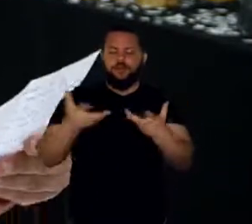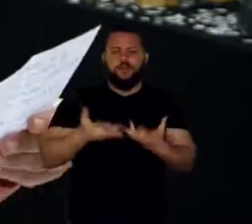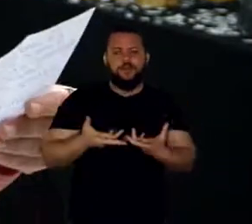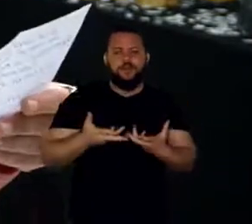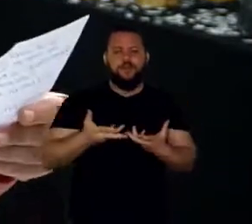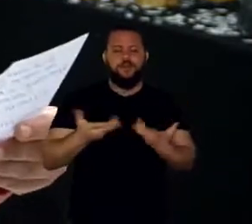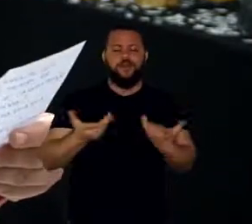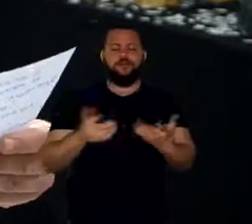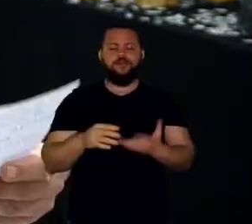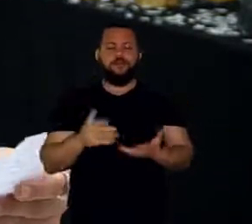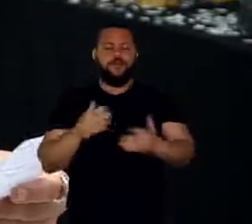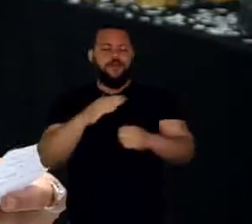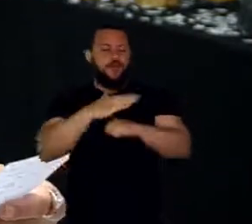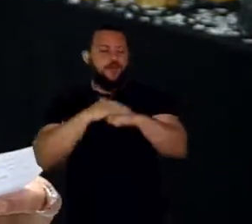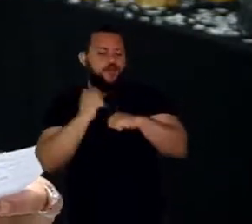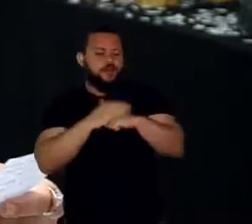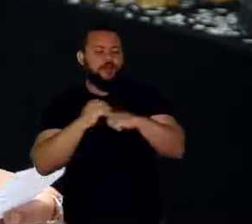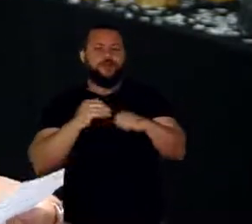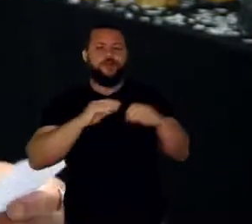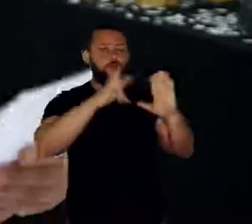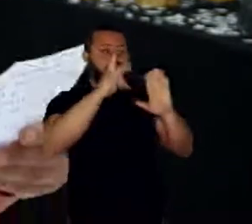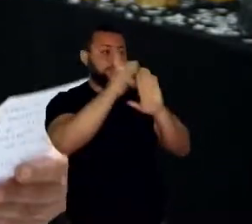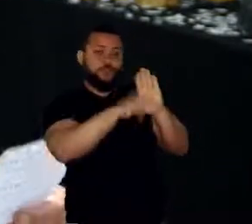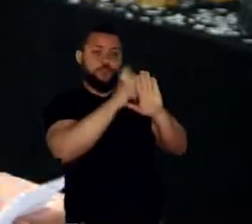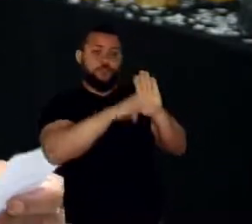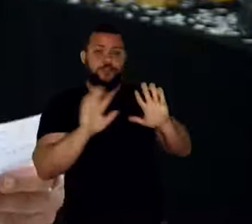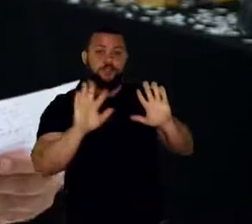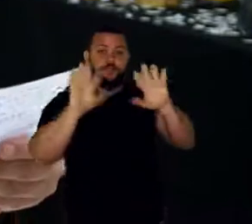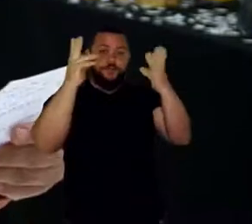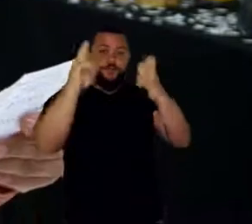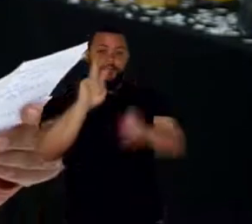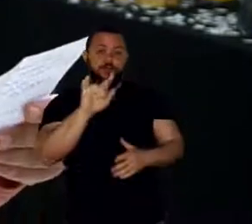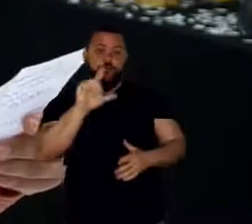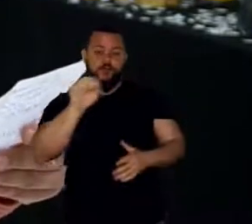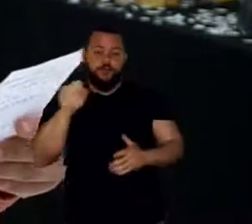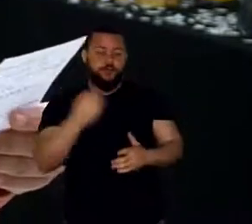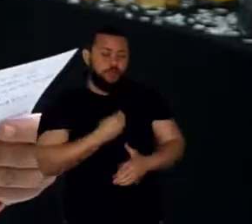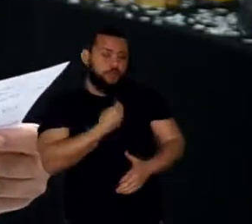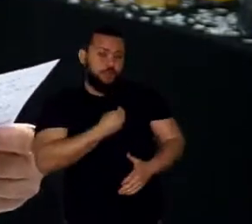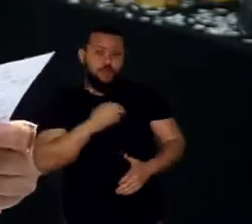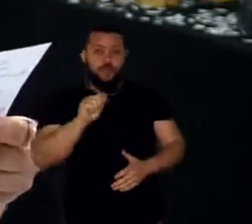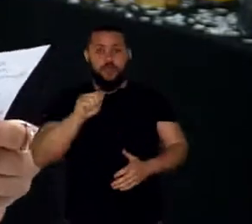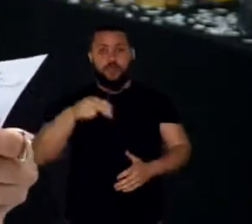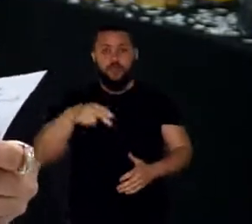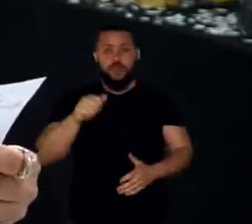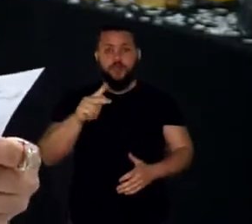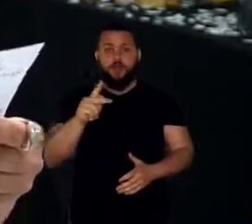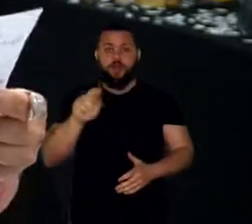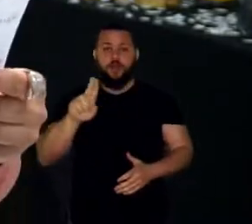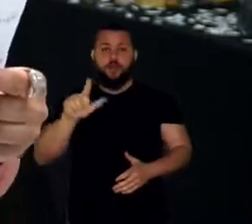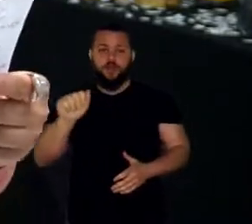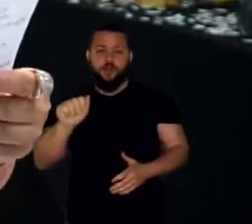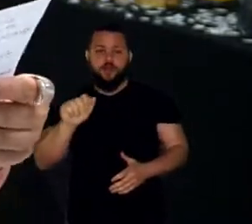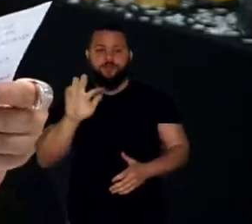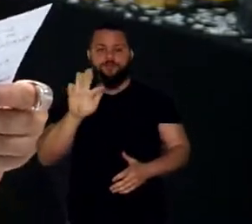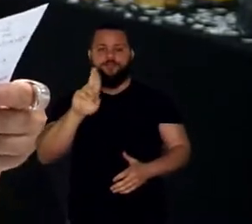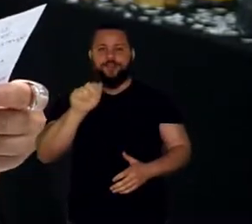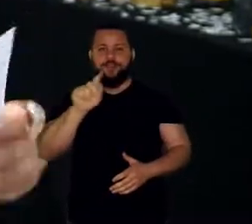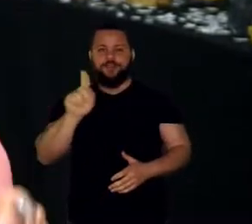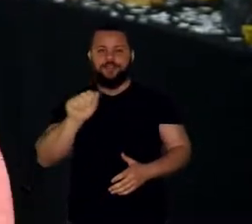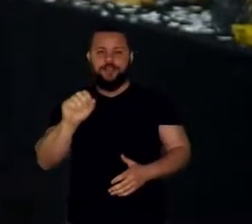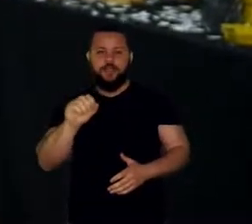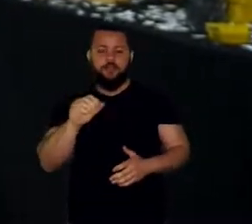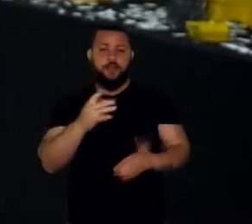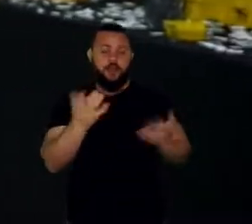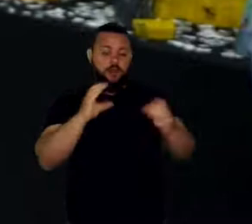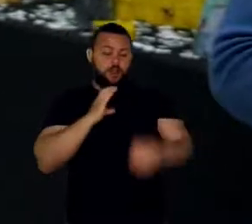projeto Festivilas. E eu estou aqui com a Ana Paula Frazão, coordenadora da casa e do festival.